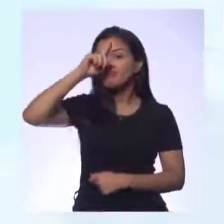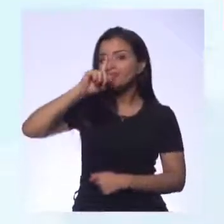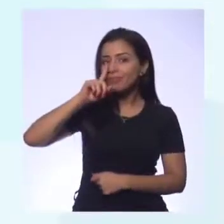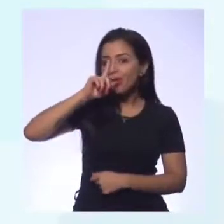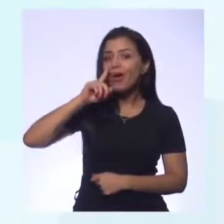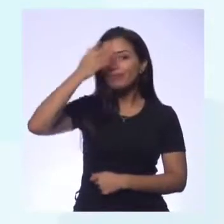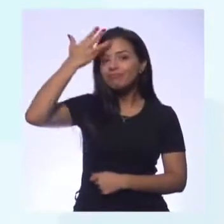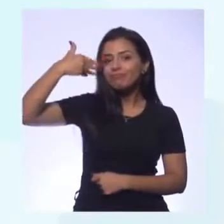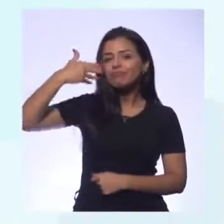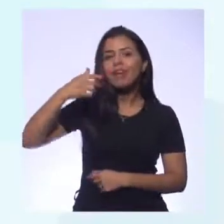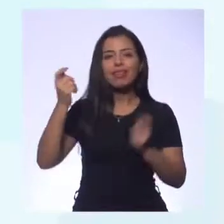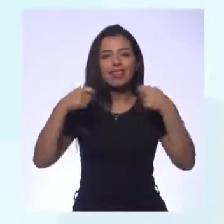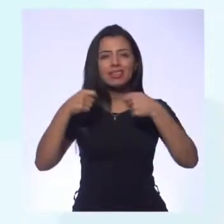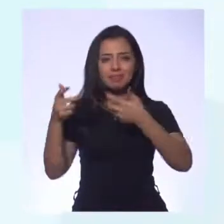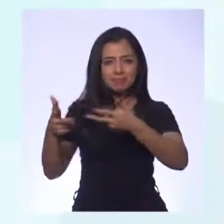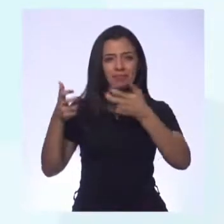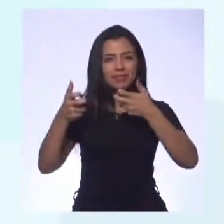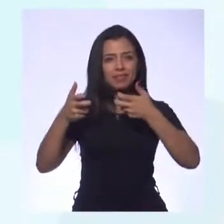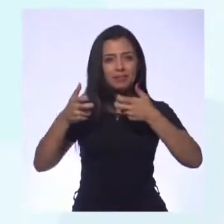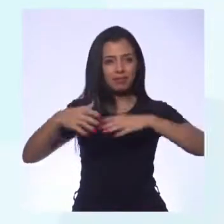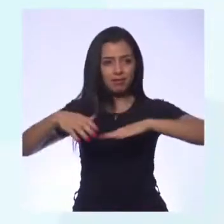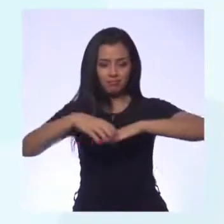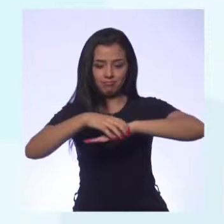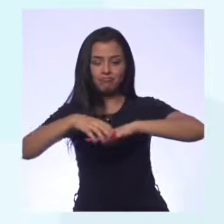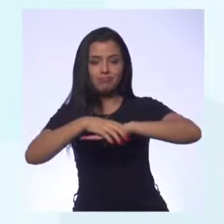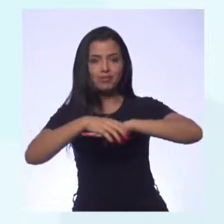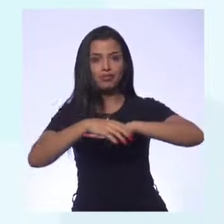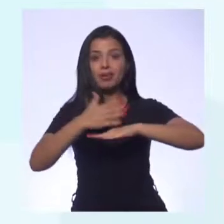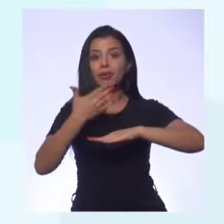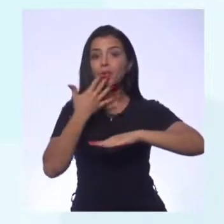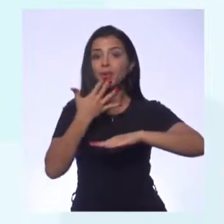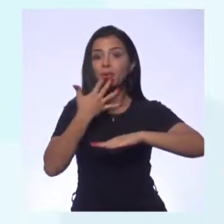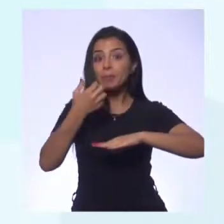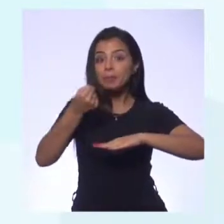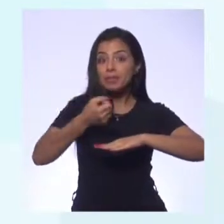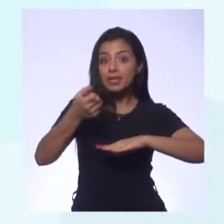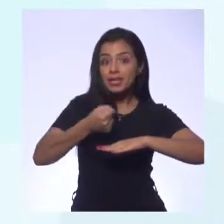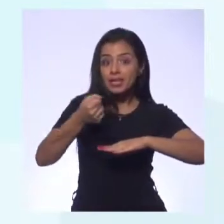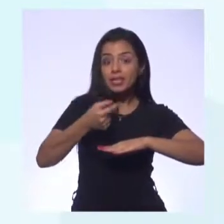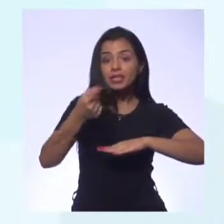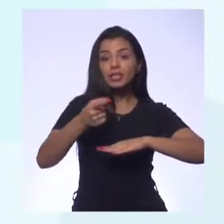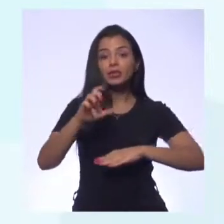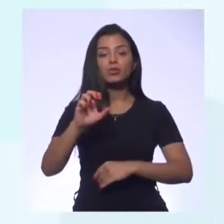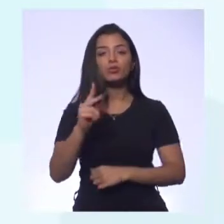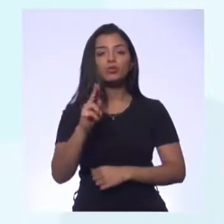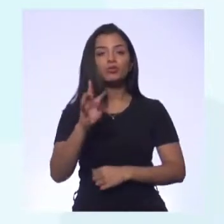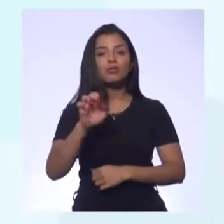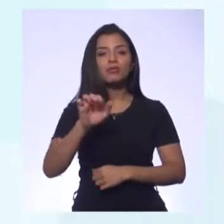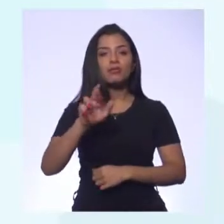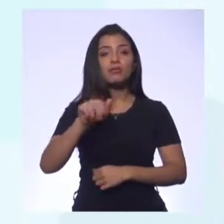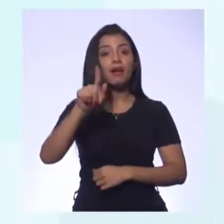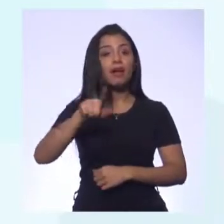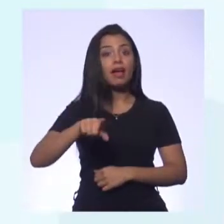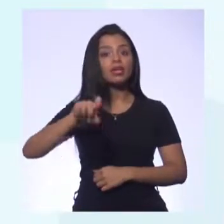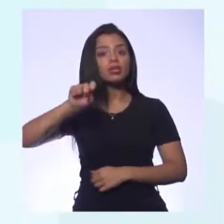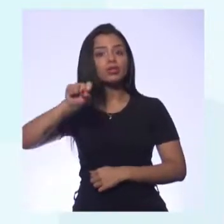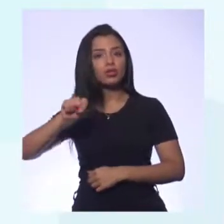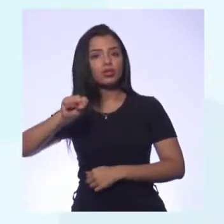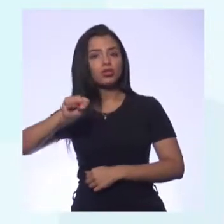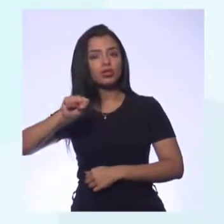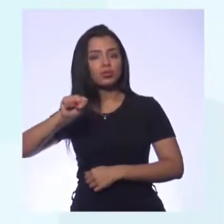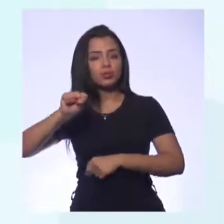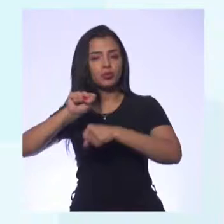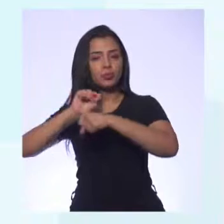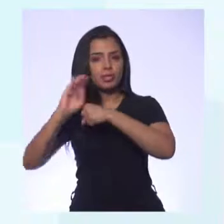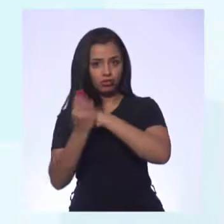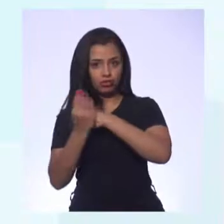ali um detalhe da chuteira branca. Então nós temos uma chuteira então substantivo, a cor branca, tá? E eles